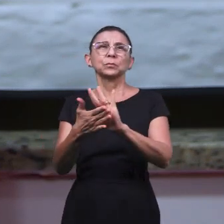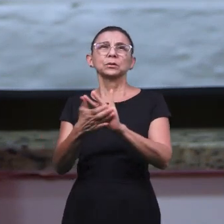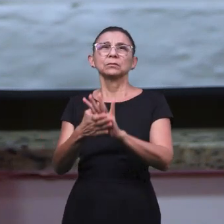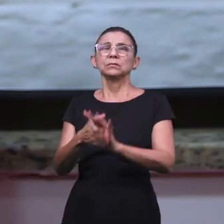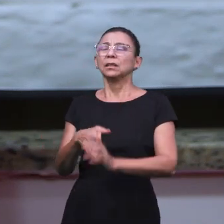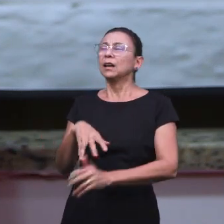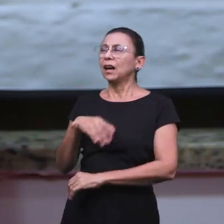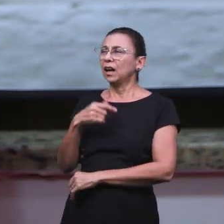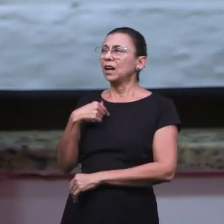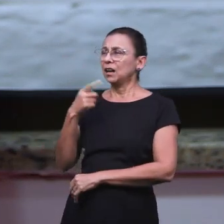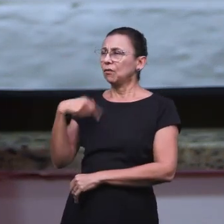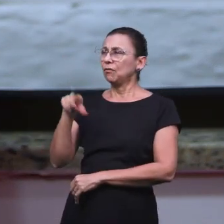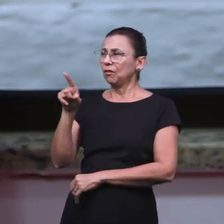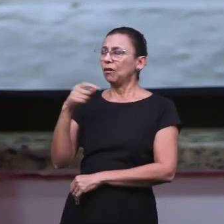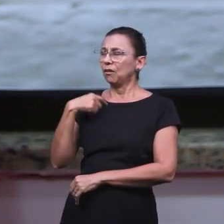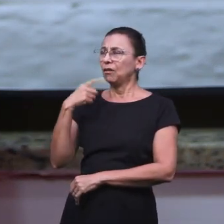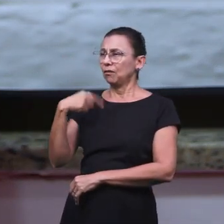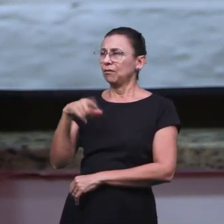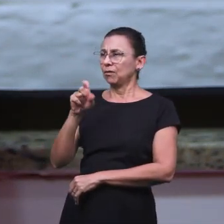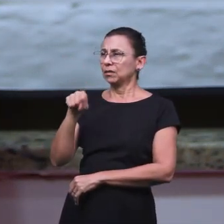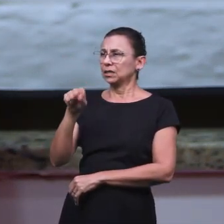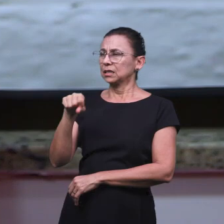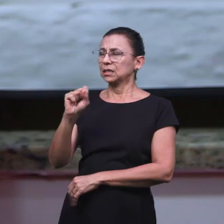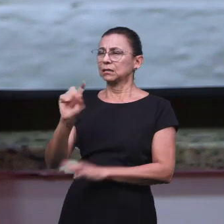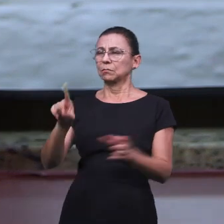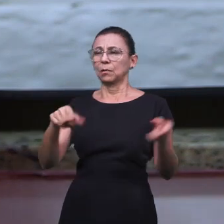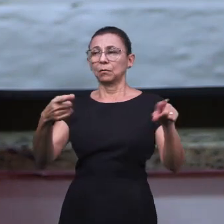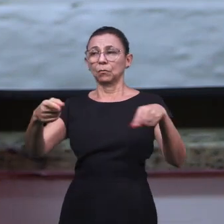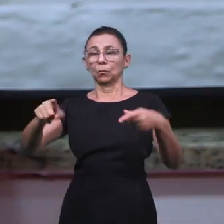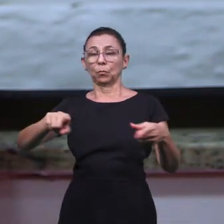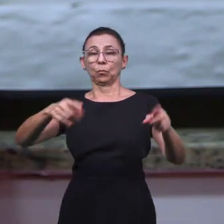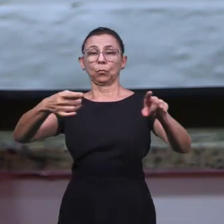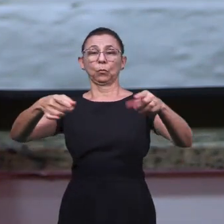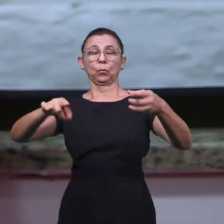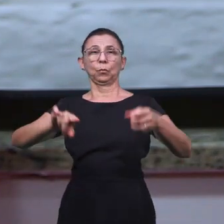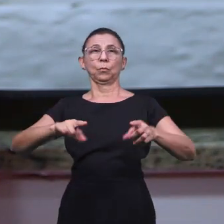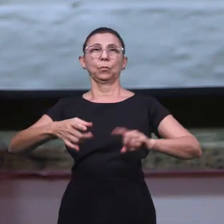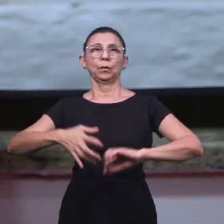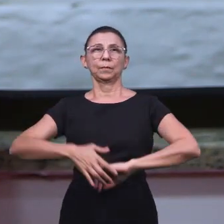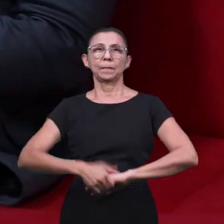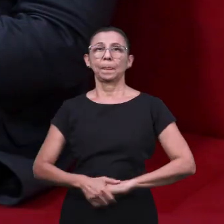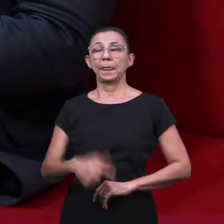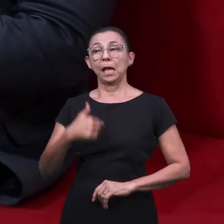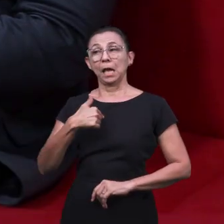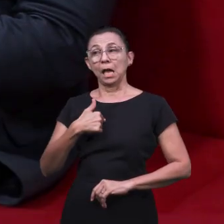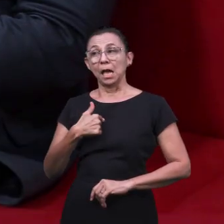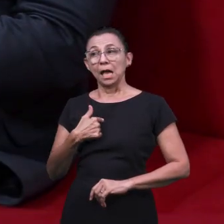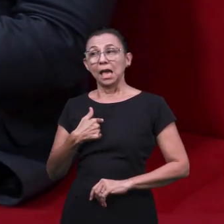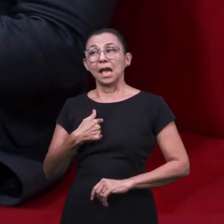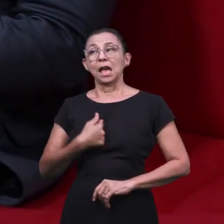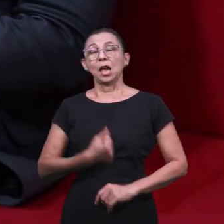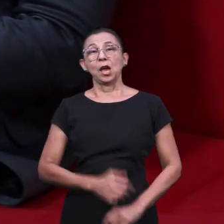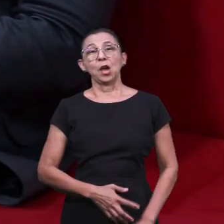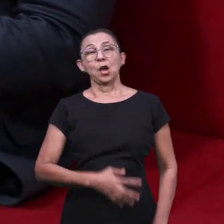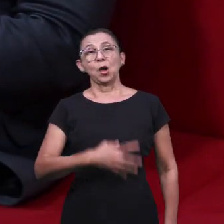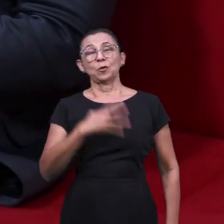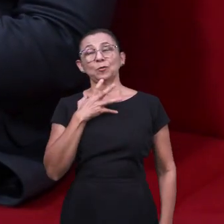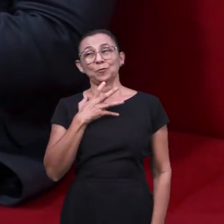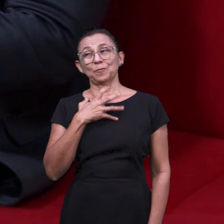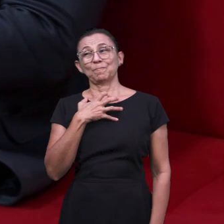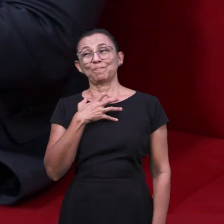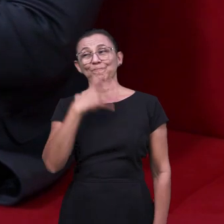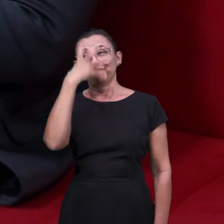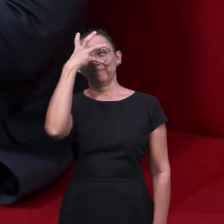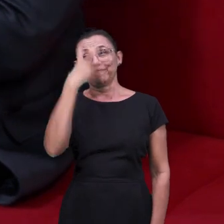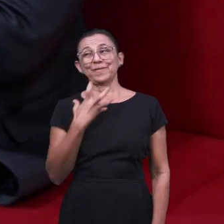vou lá reger sim. E me dei muito bem na regência, fora o fato de que eu sou muito brava mesmo, isso não conta, né? Mas eu